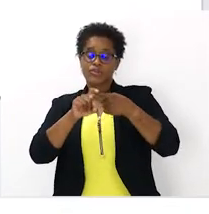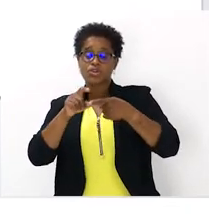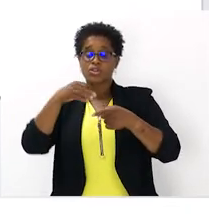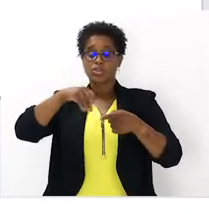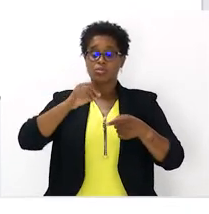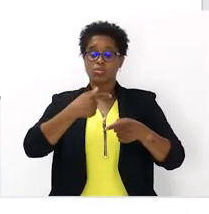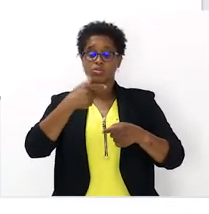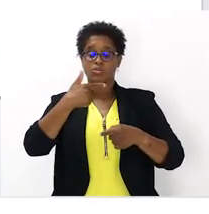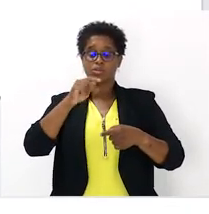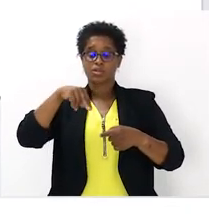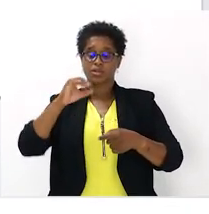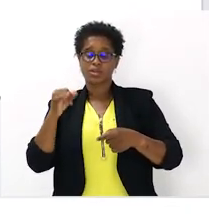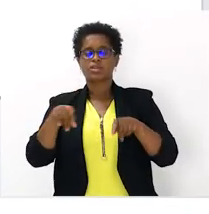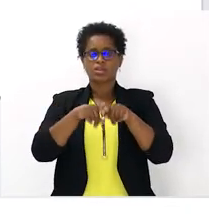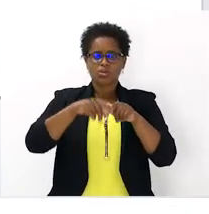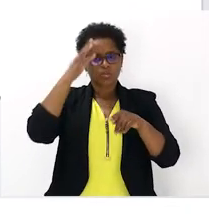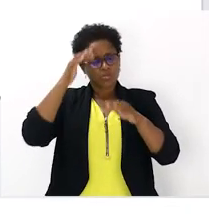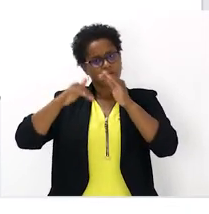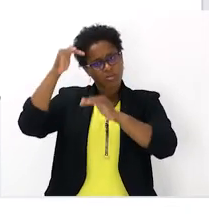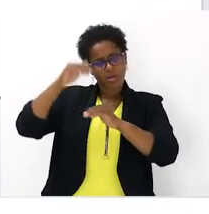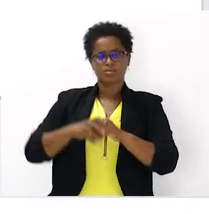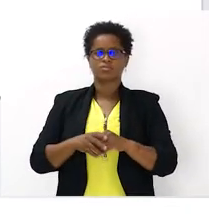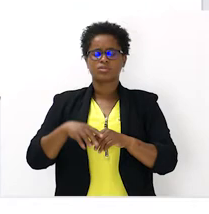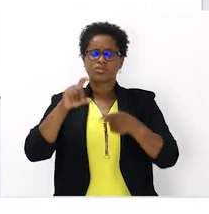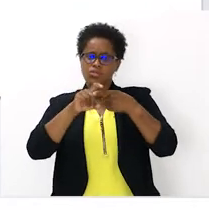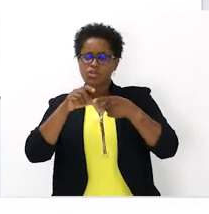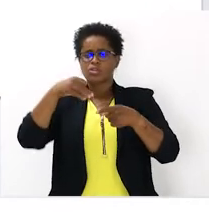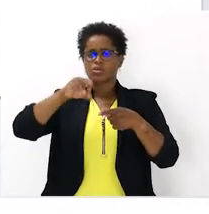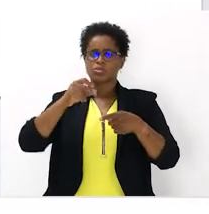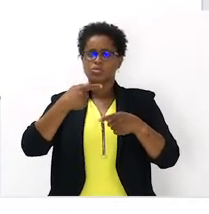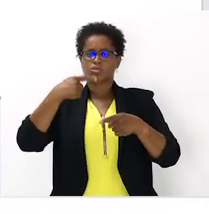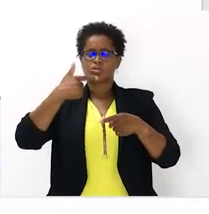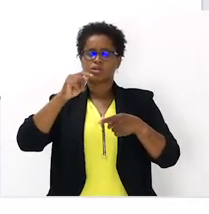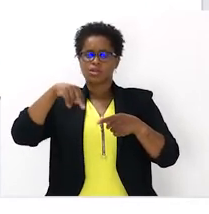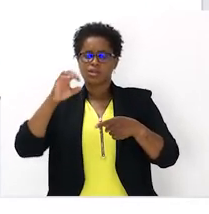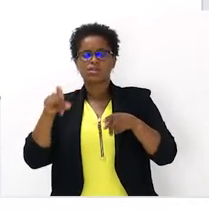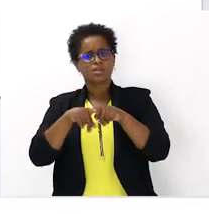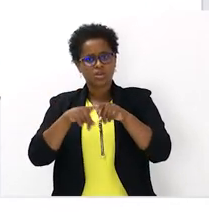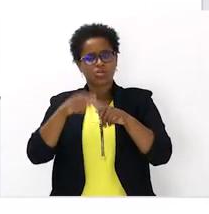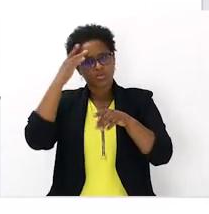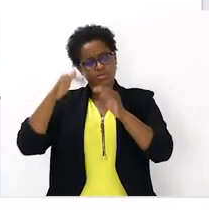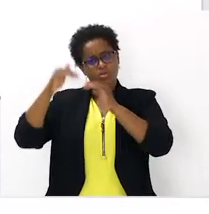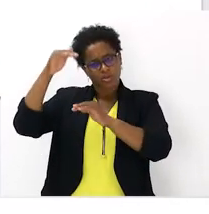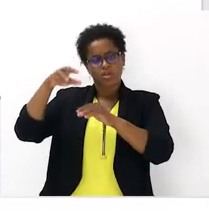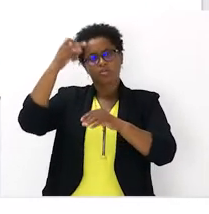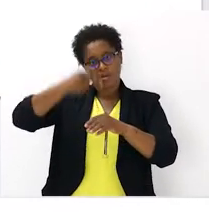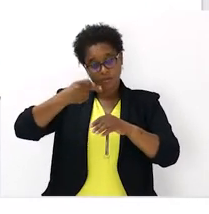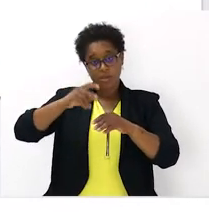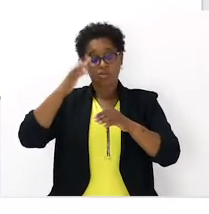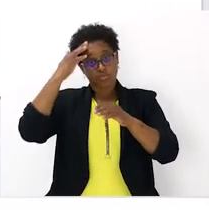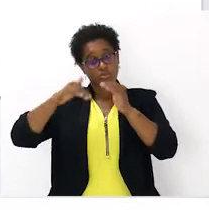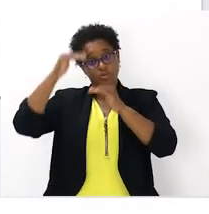potência com mesmo expoente. Divisão de potência com os mesmos expoentes, mantém-se expoente